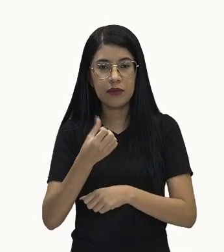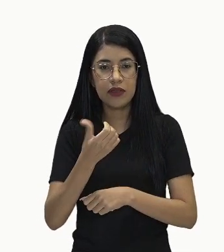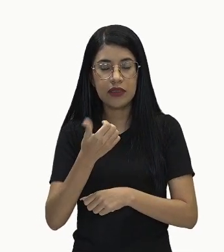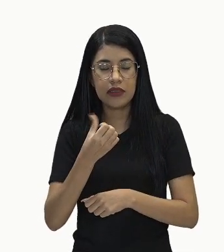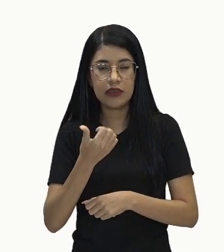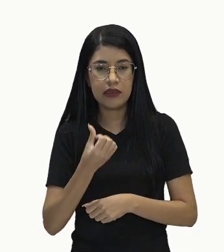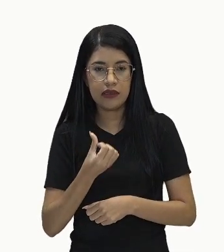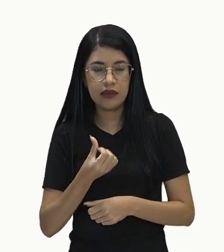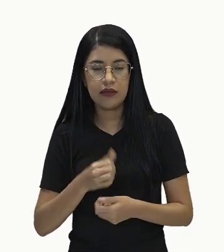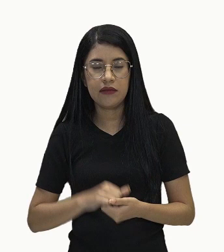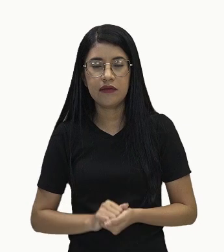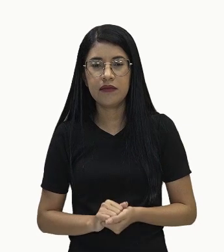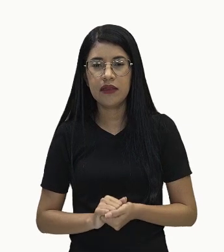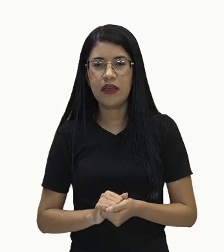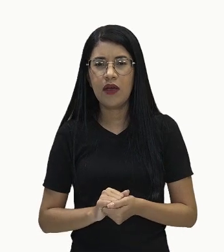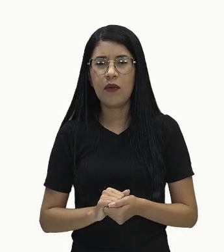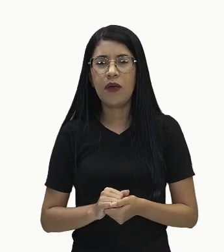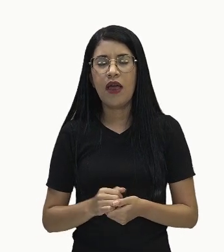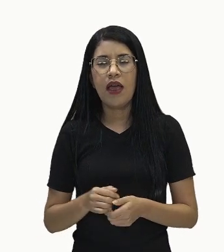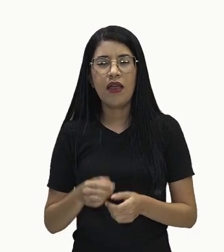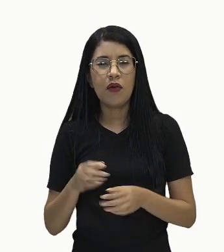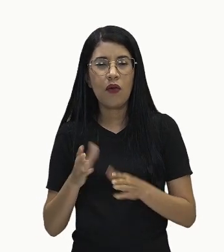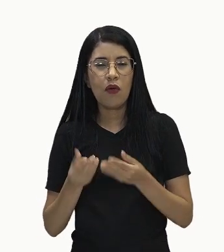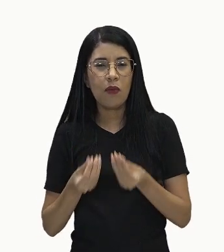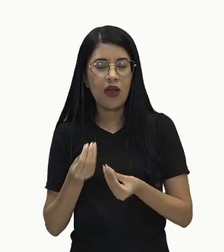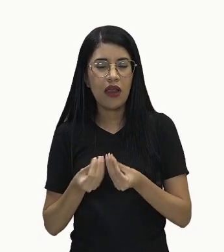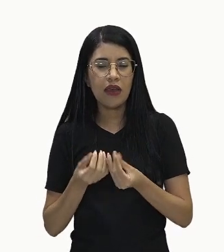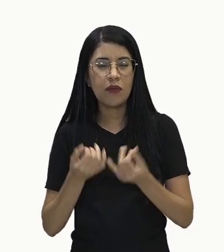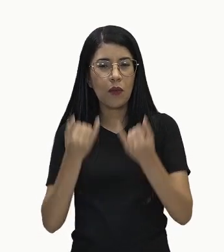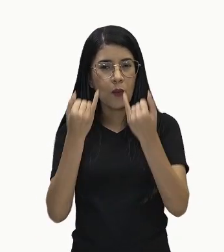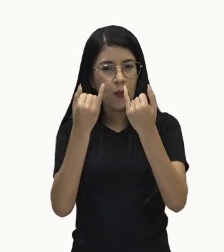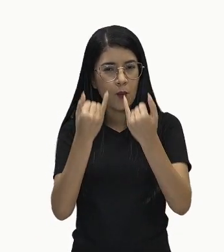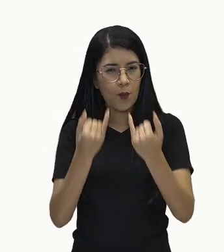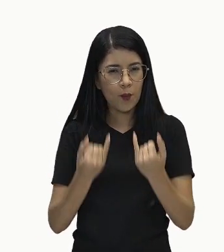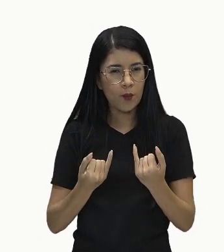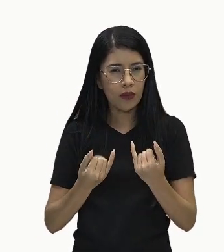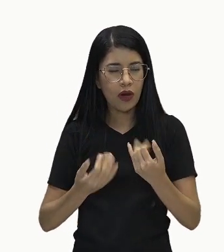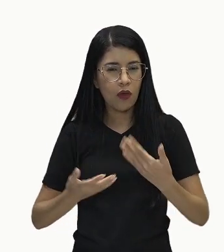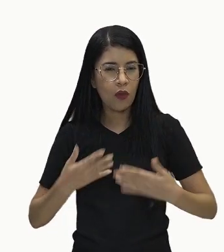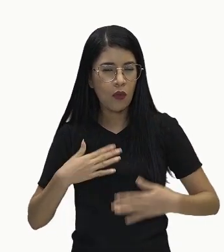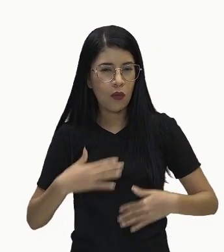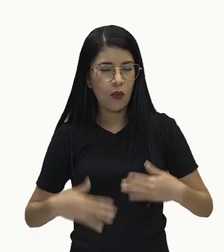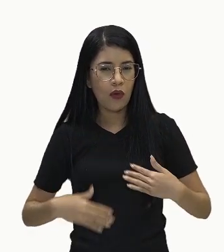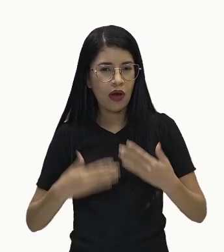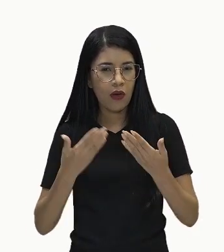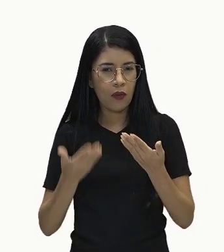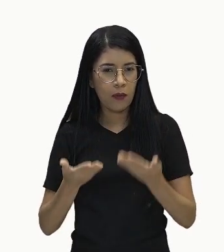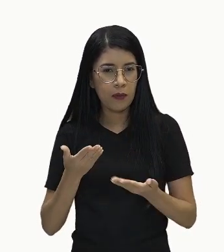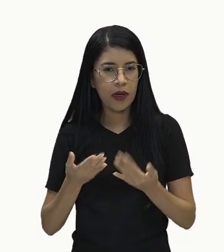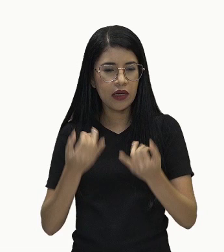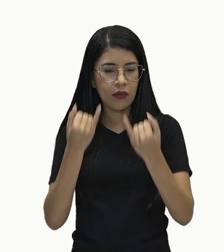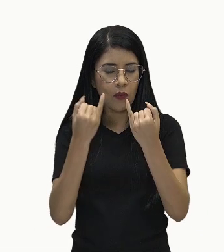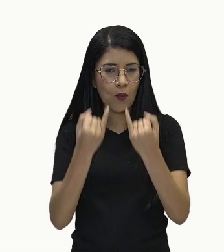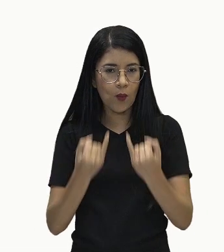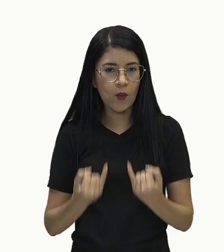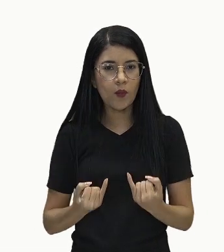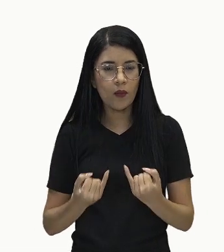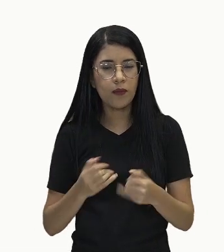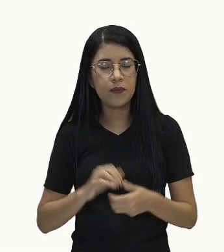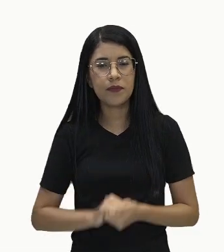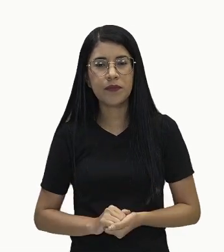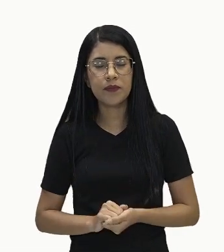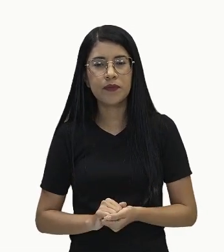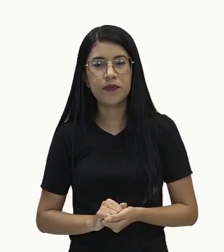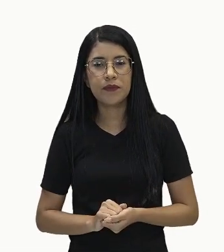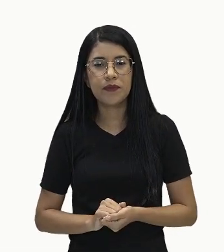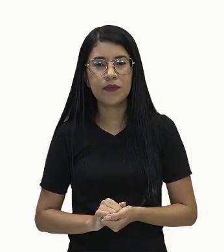141, prova regular amarela, né? O procedimento de perda rápida de peso, que a gente sabe que não é peso, é massa, né? Peso é